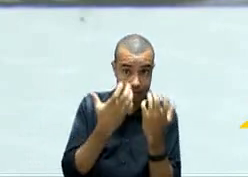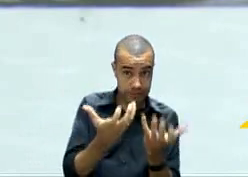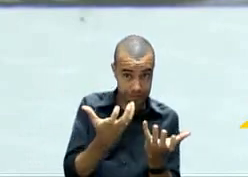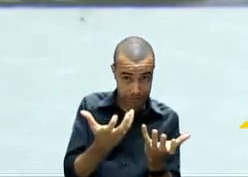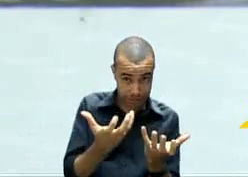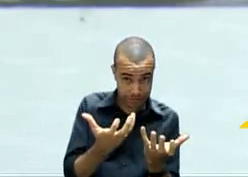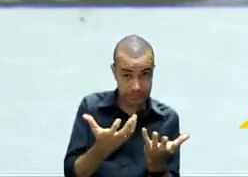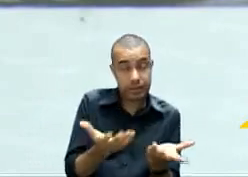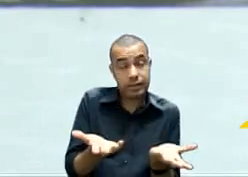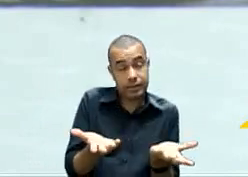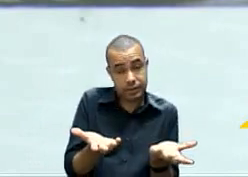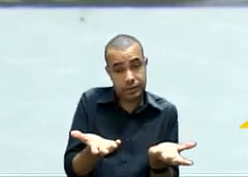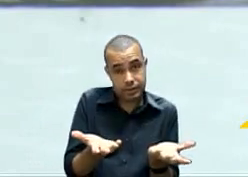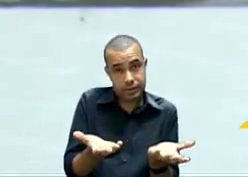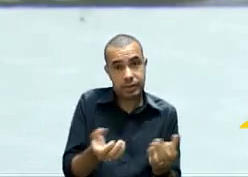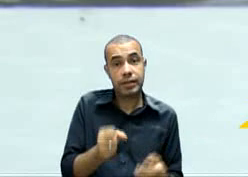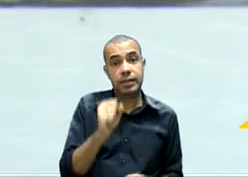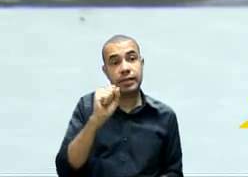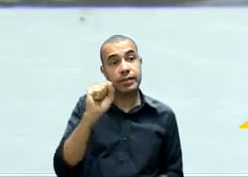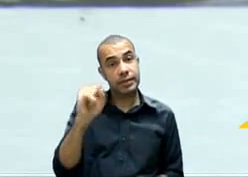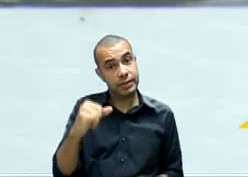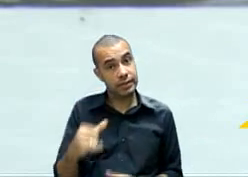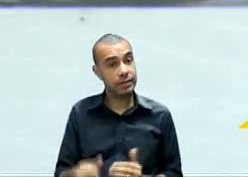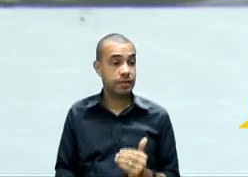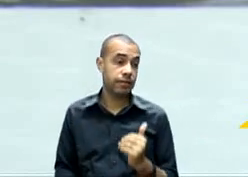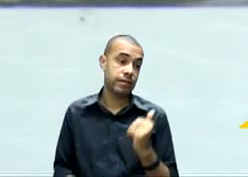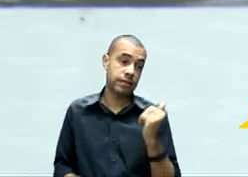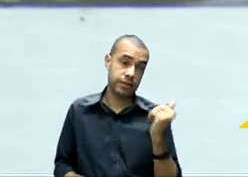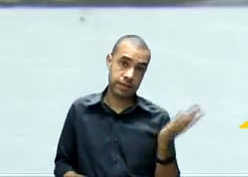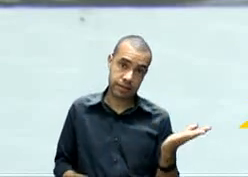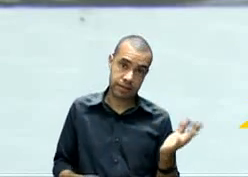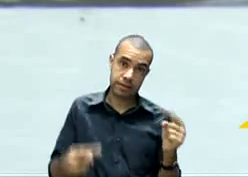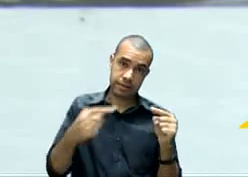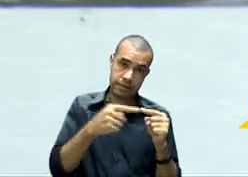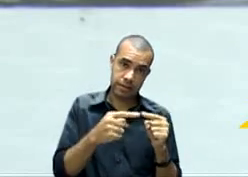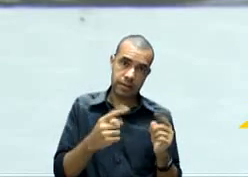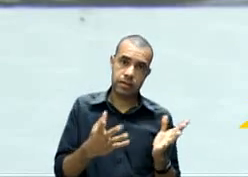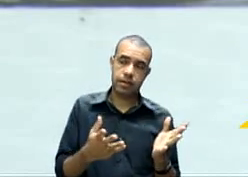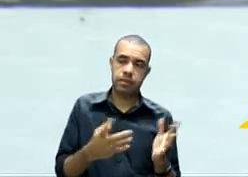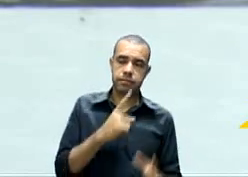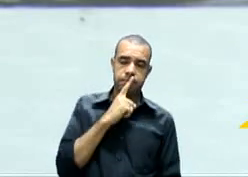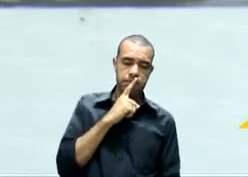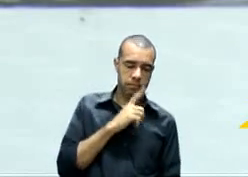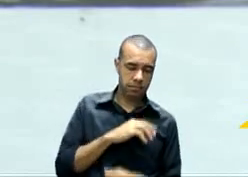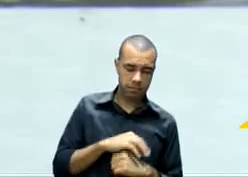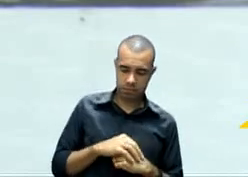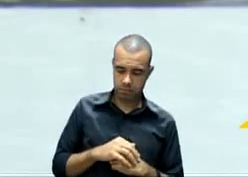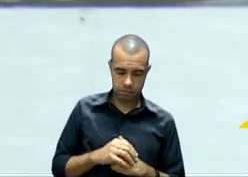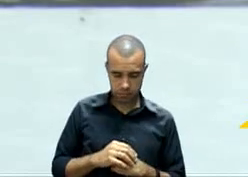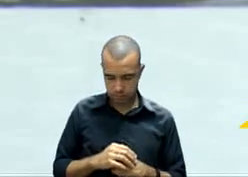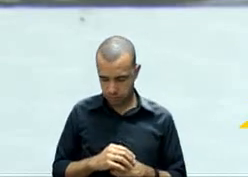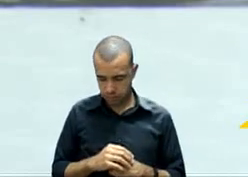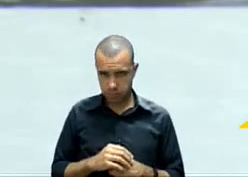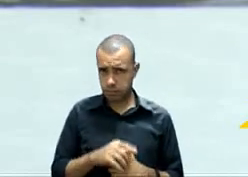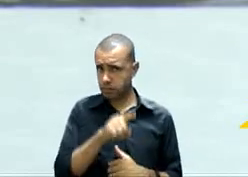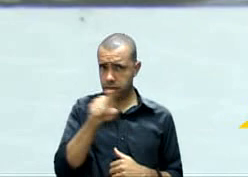deles, se é do lado deles, aí eles se calam. Vocês já viram